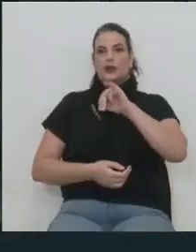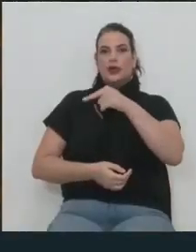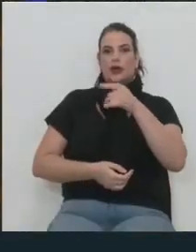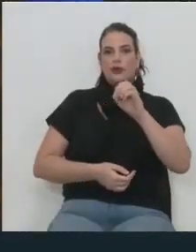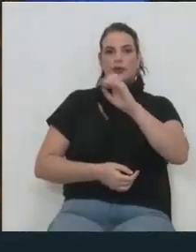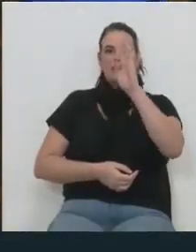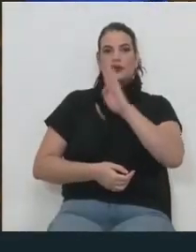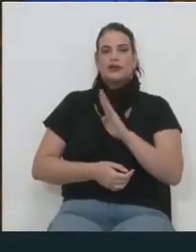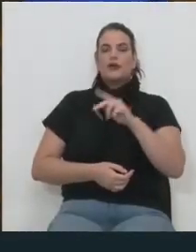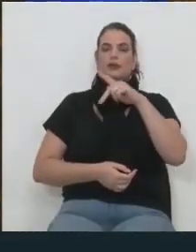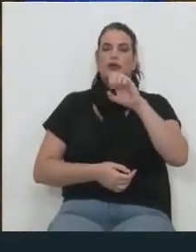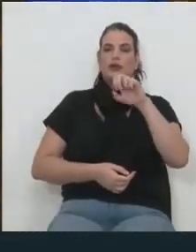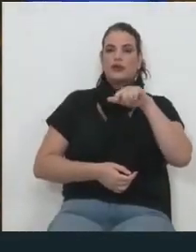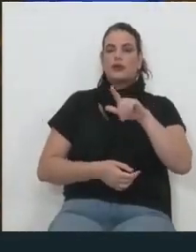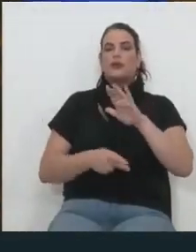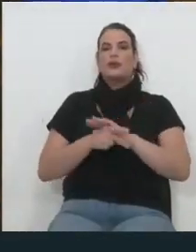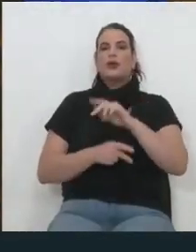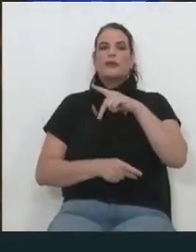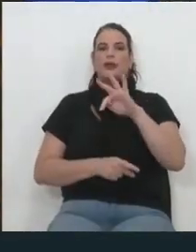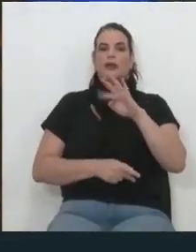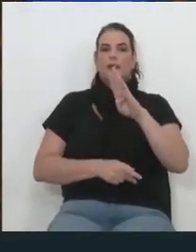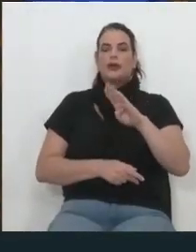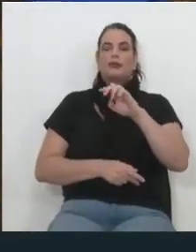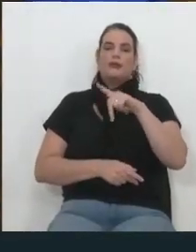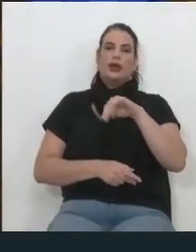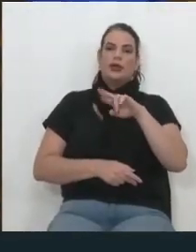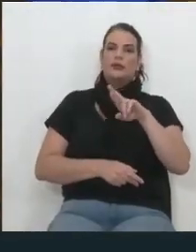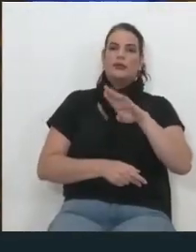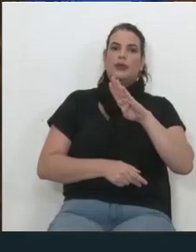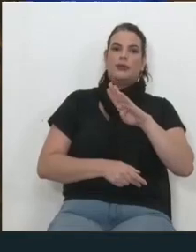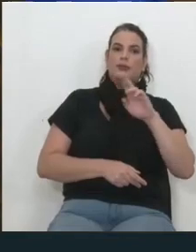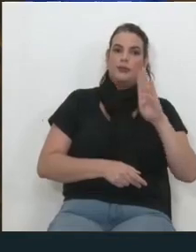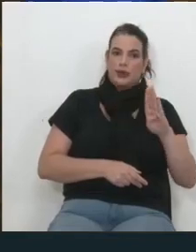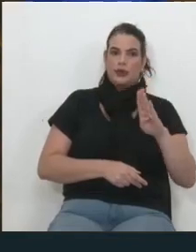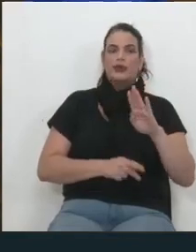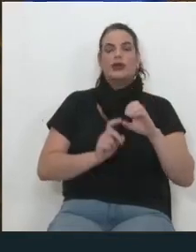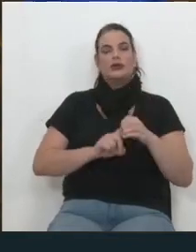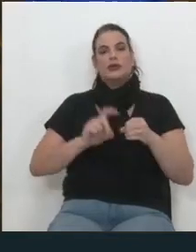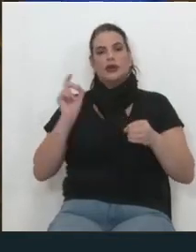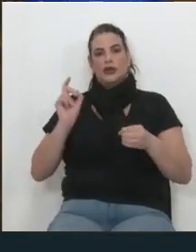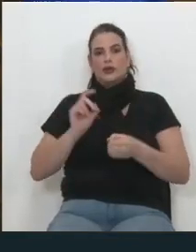PSOL, PTB, Agir, PRTB. PRTB declinou.